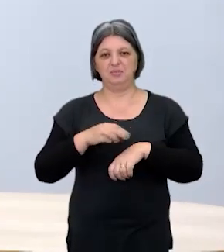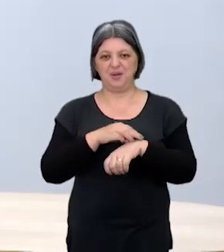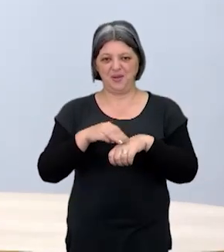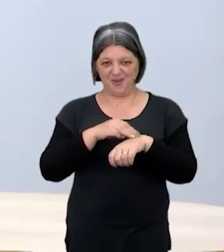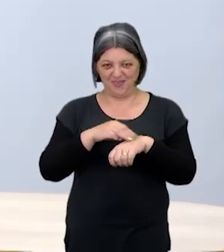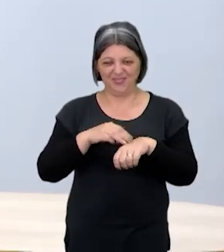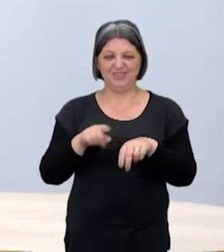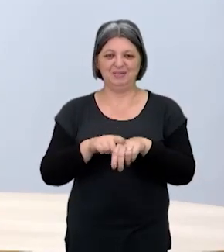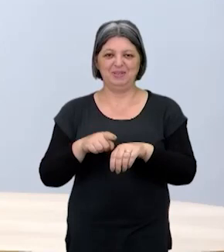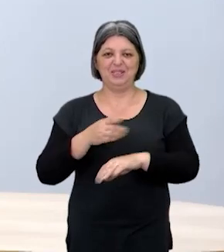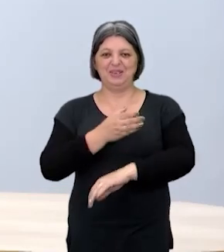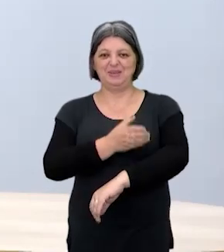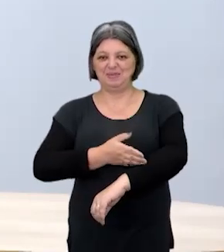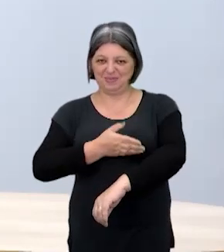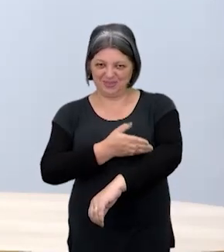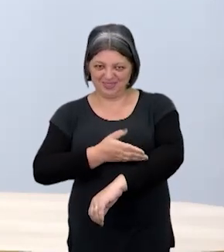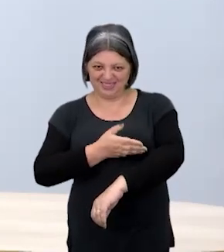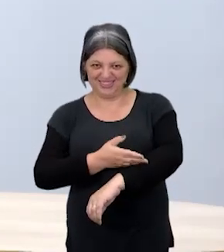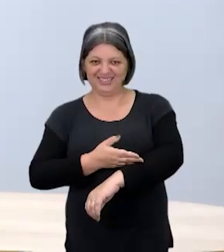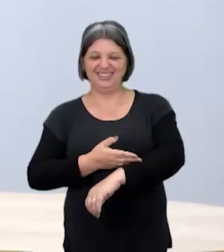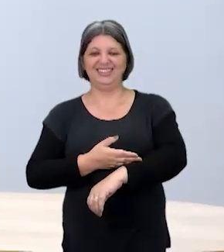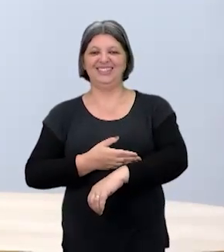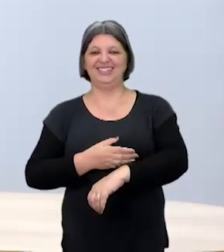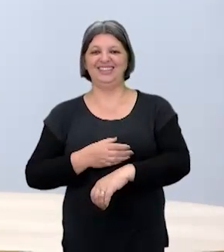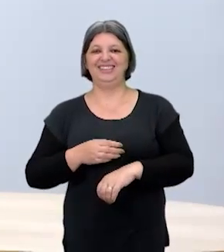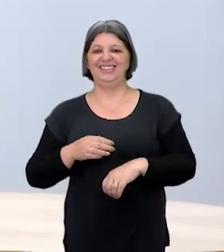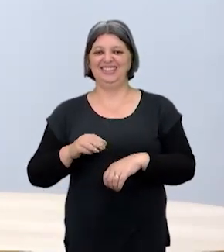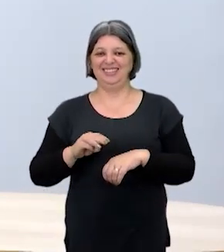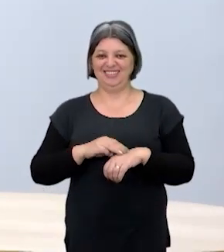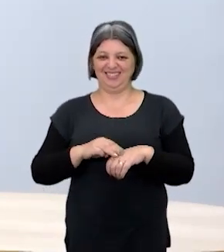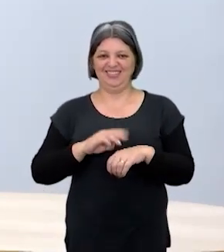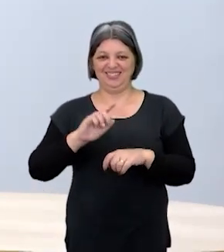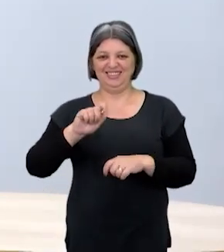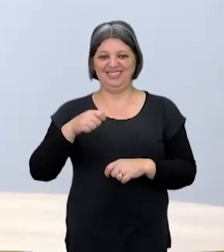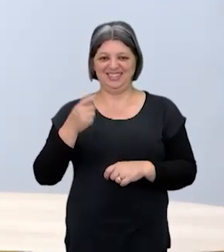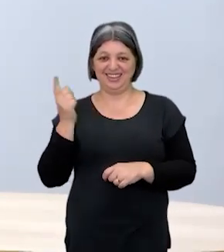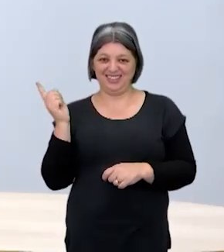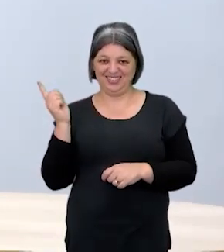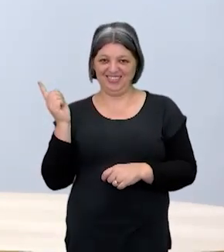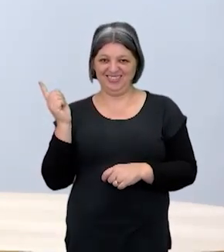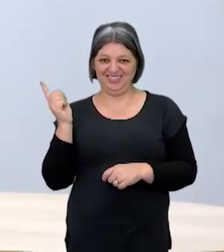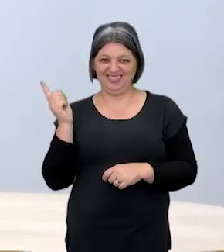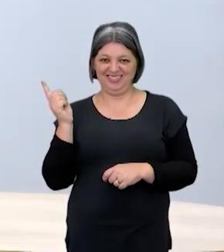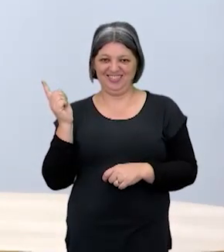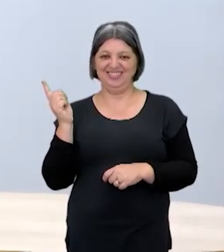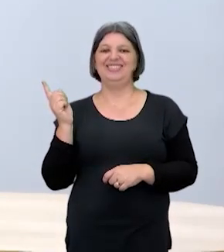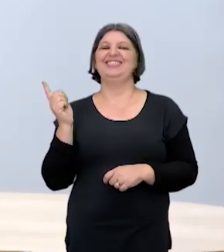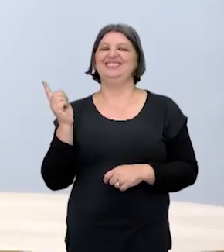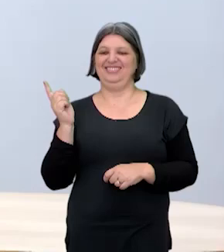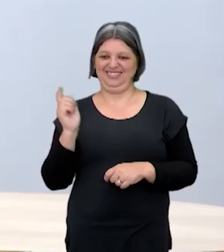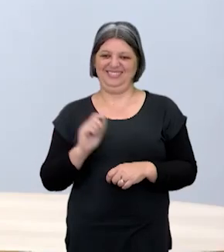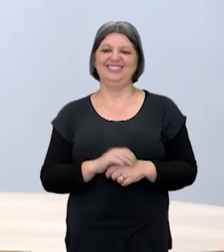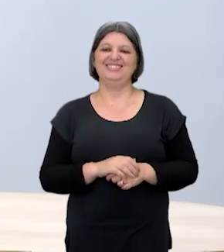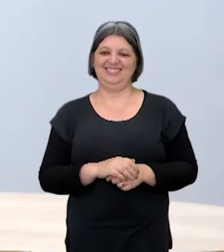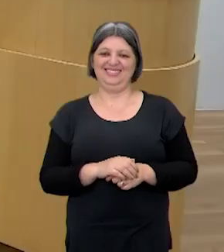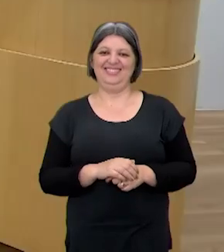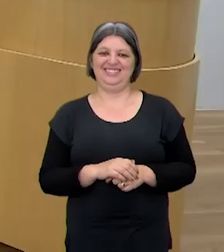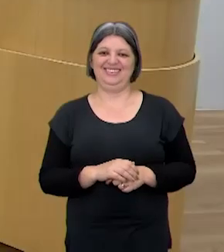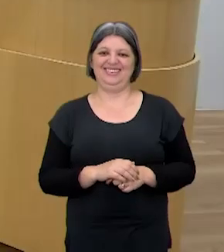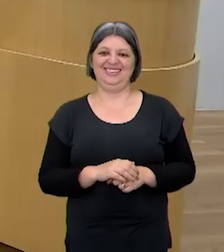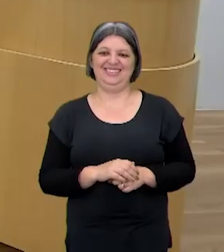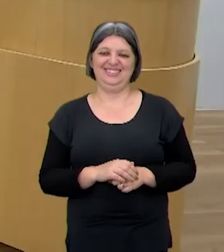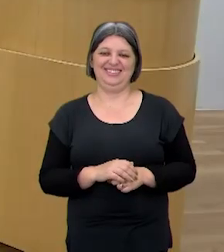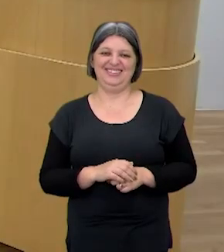bota caramelo e calça jeans. E o meu sinal é esse aqui.